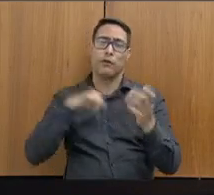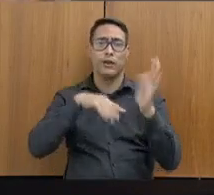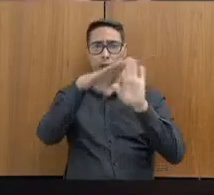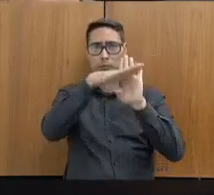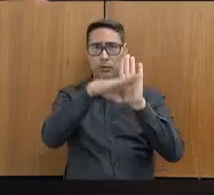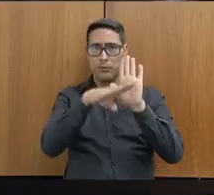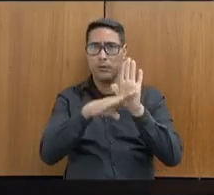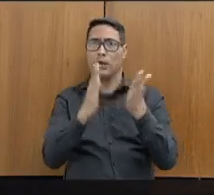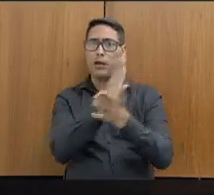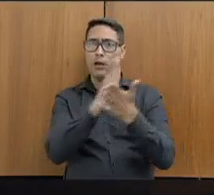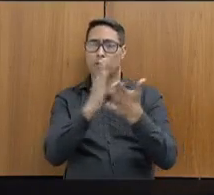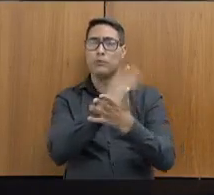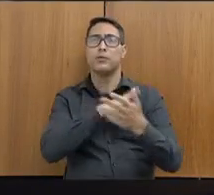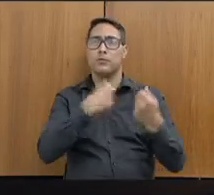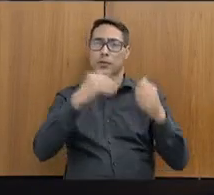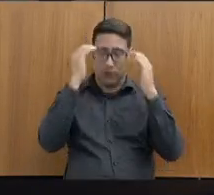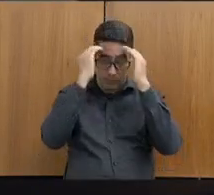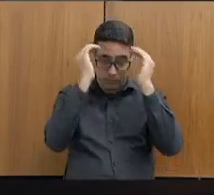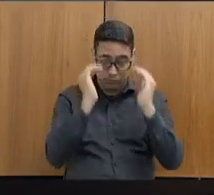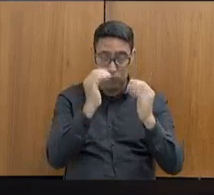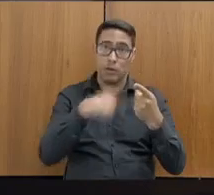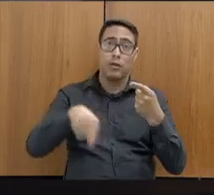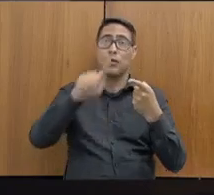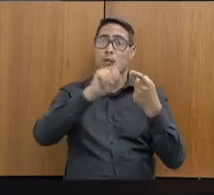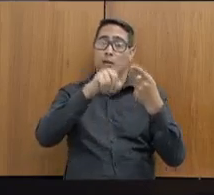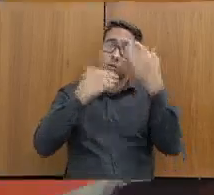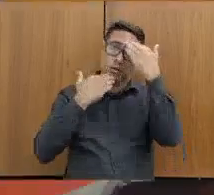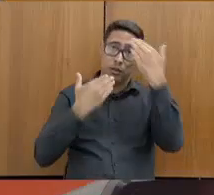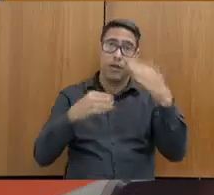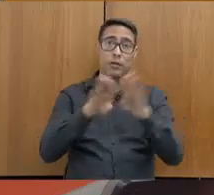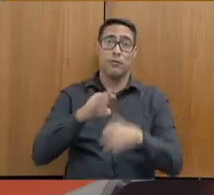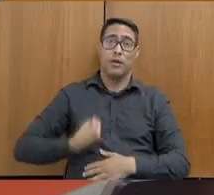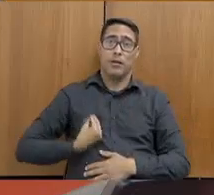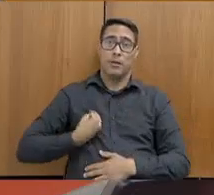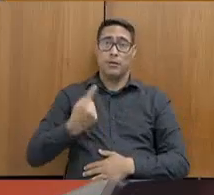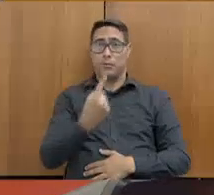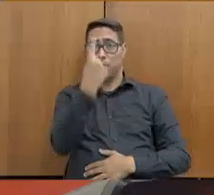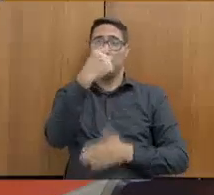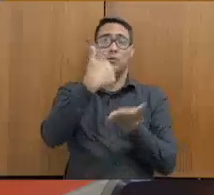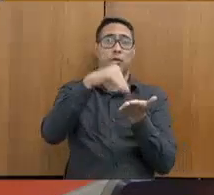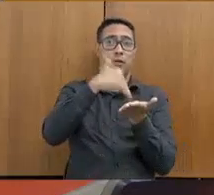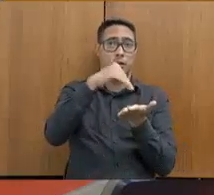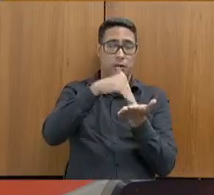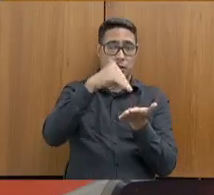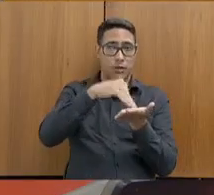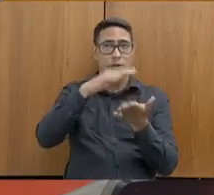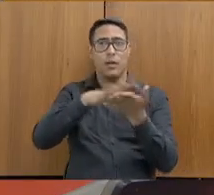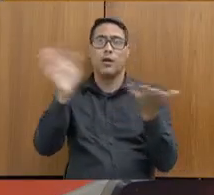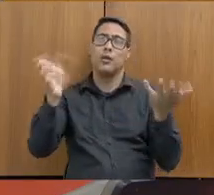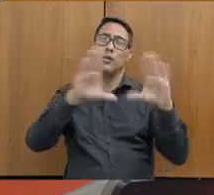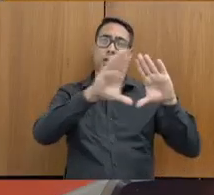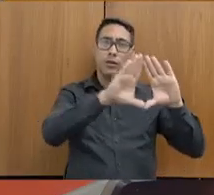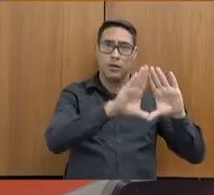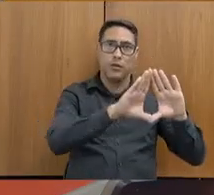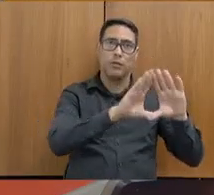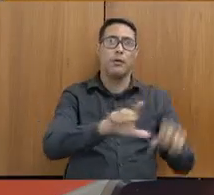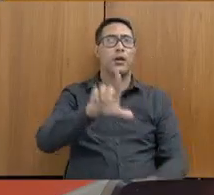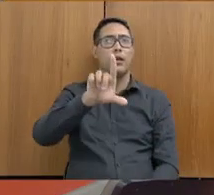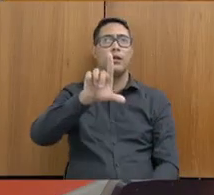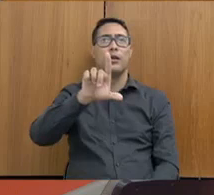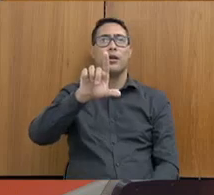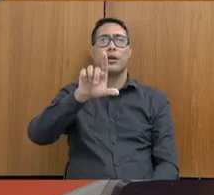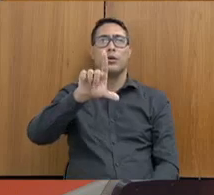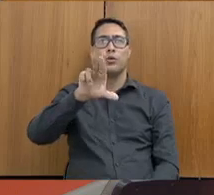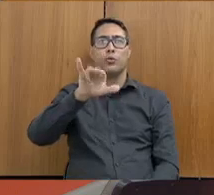procedimentos. Presidência, registra e agradece a presença do primeiro secretário da Assembleia, o luso-deputado Antônio Carlos